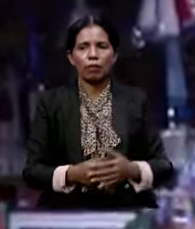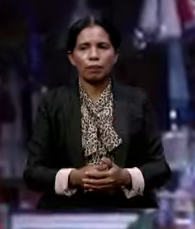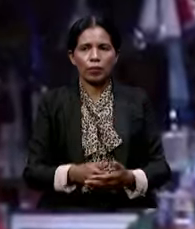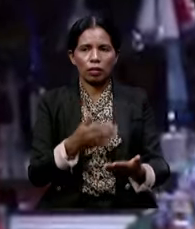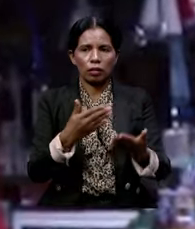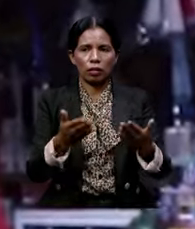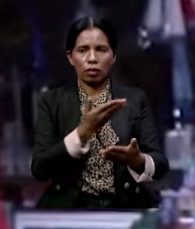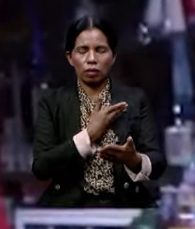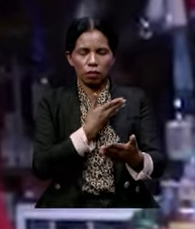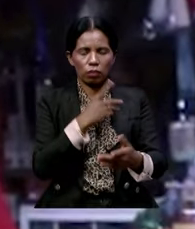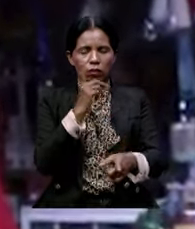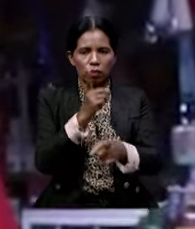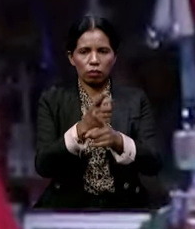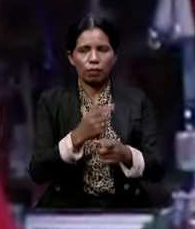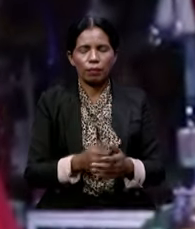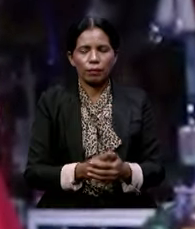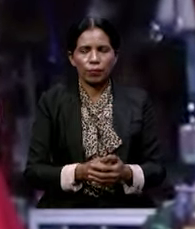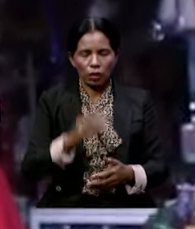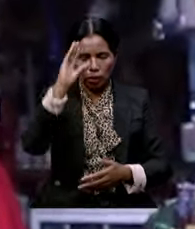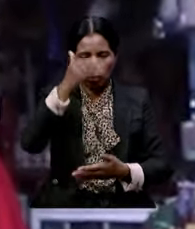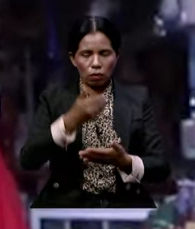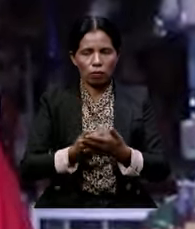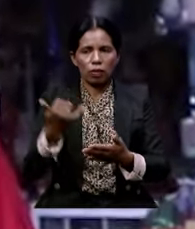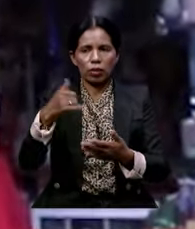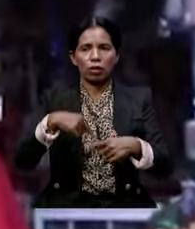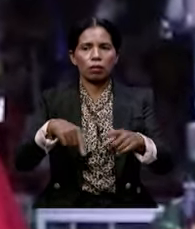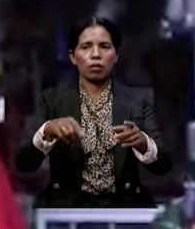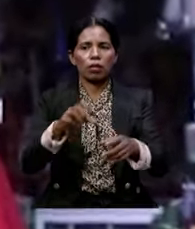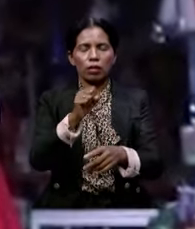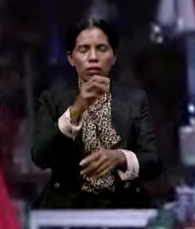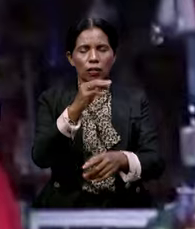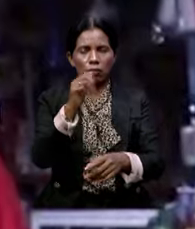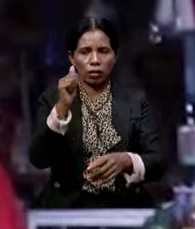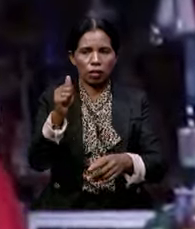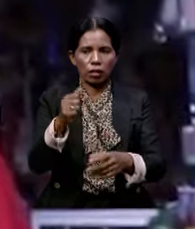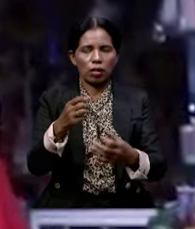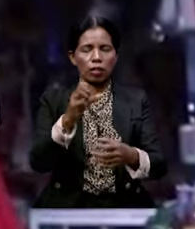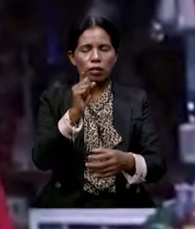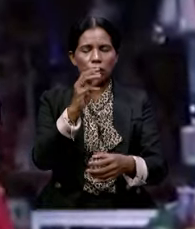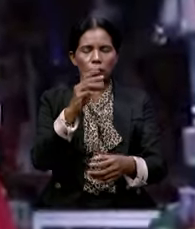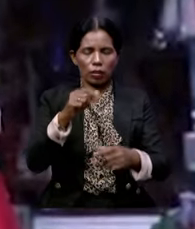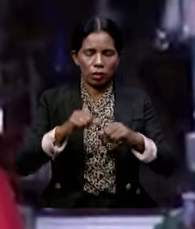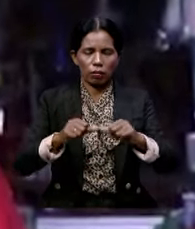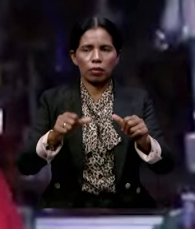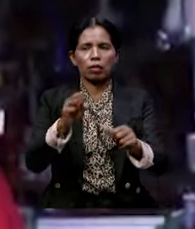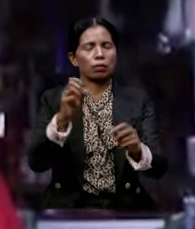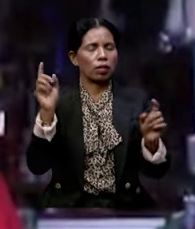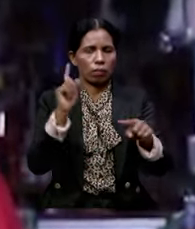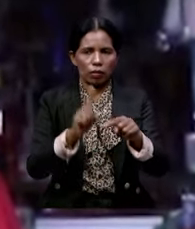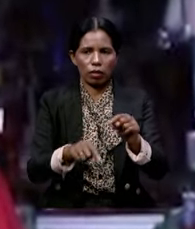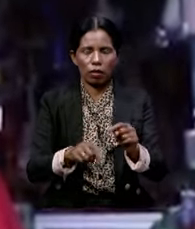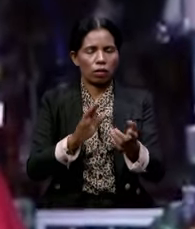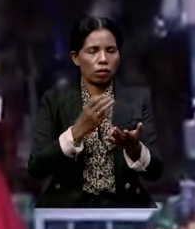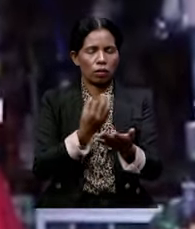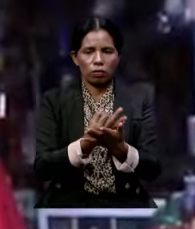sassam Polimcaro. Neve o amas ir, né? Agora, balão, tamo de SMA. SMP, a tu também, SMA, mas laria. O san